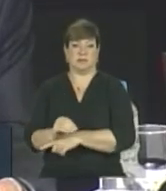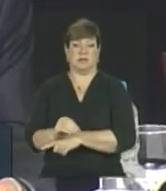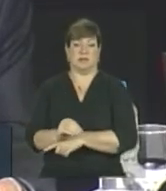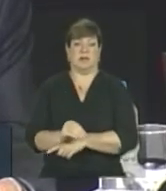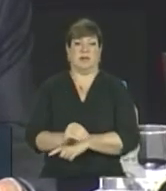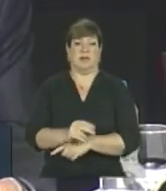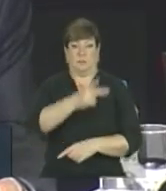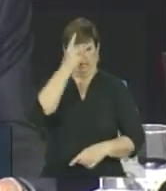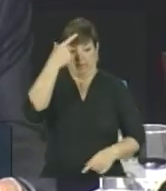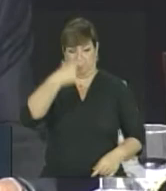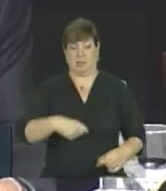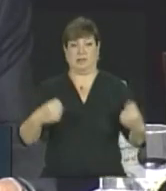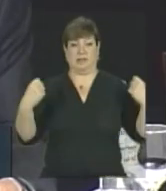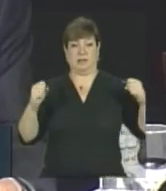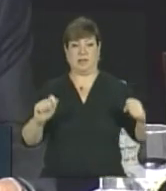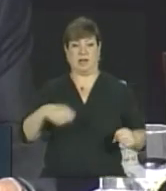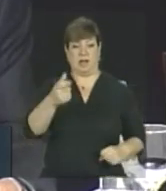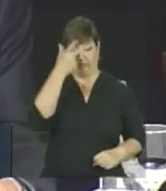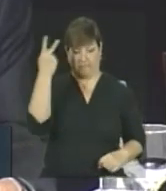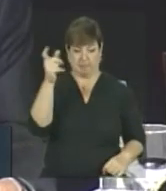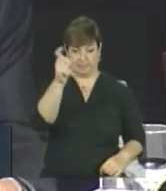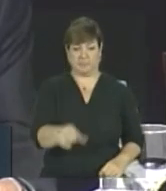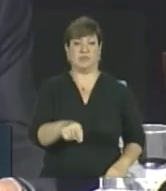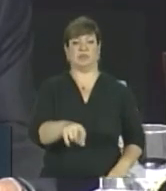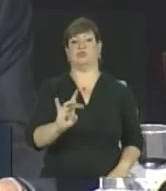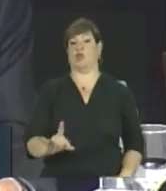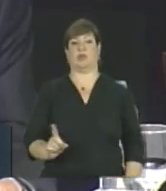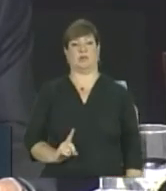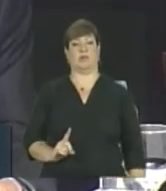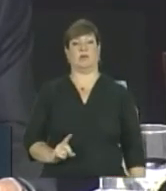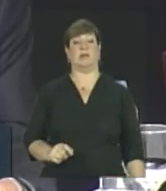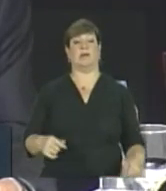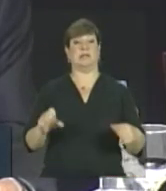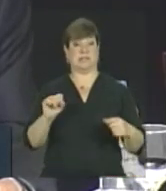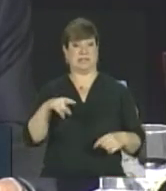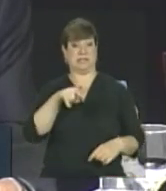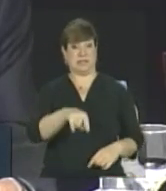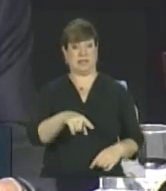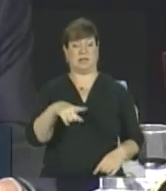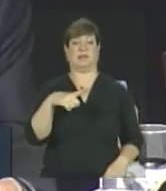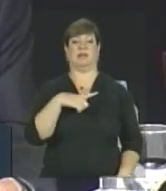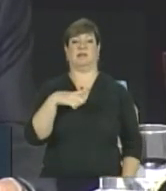à atleta e ao atleta. Se ele se ressente